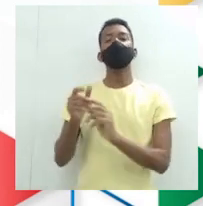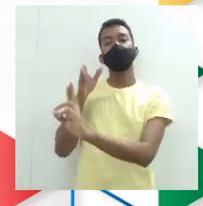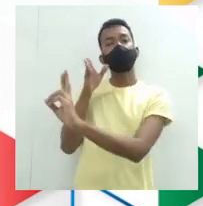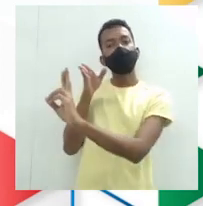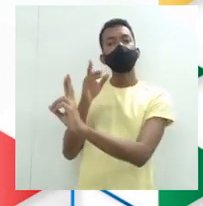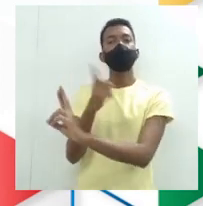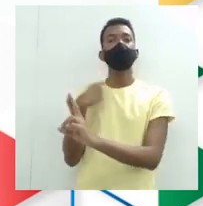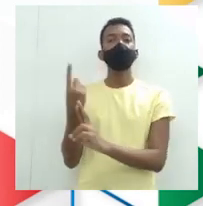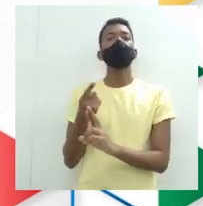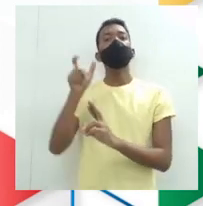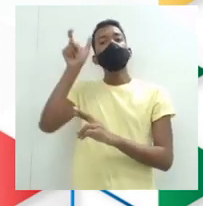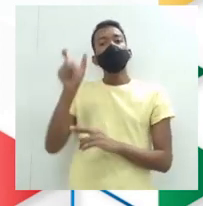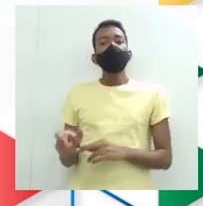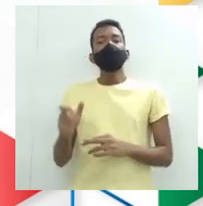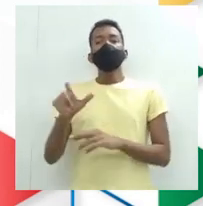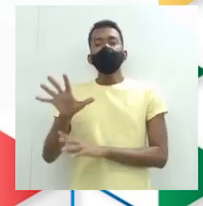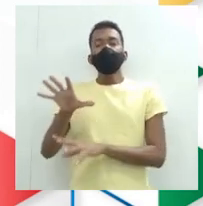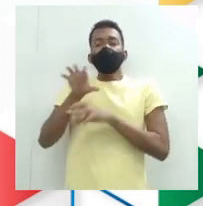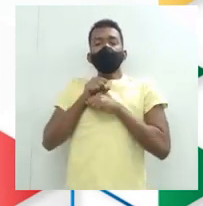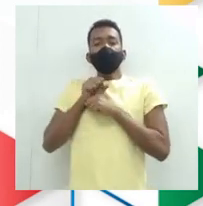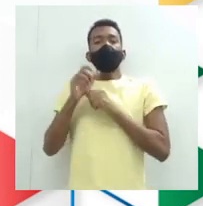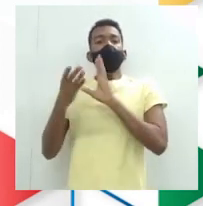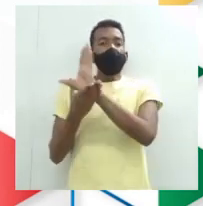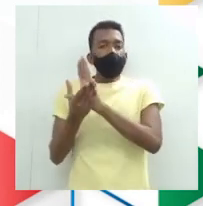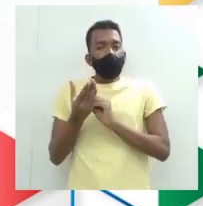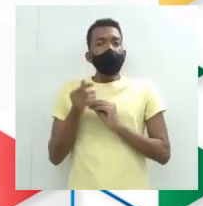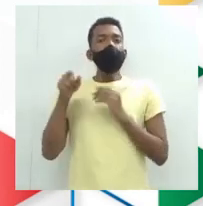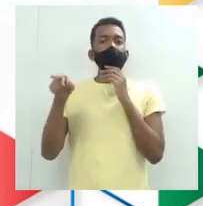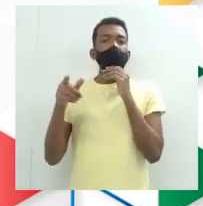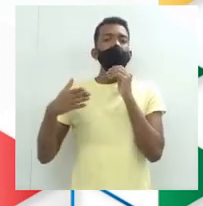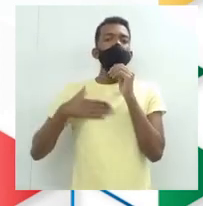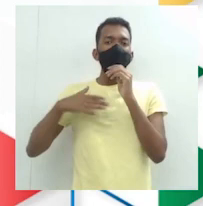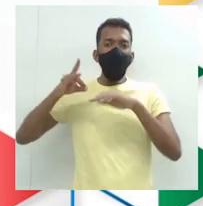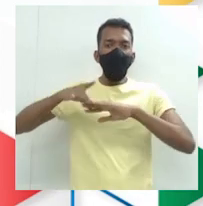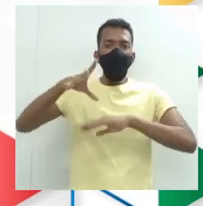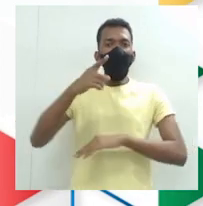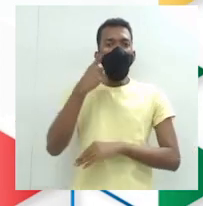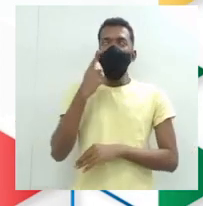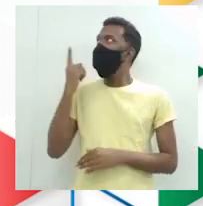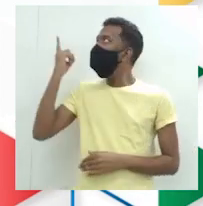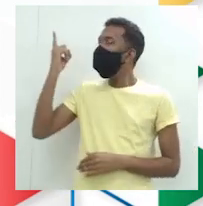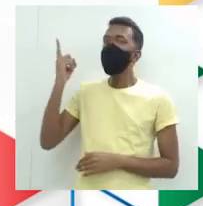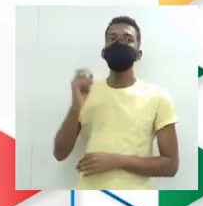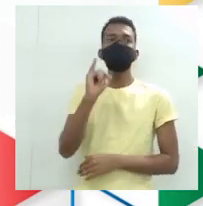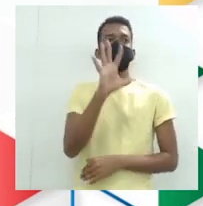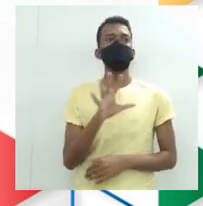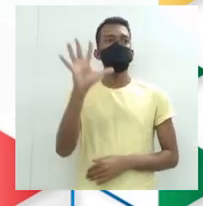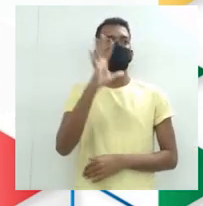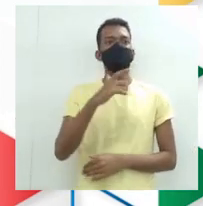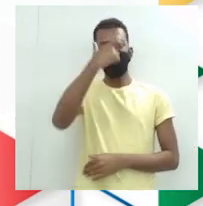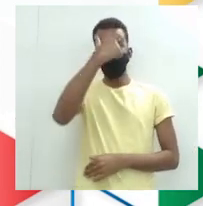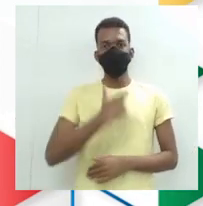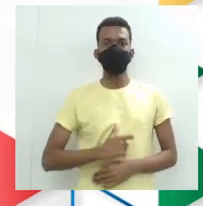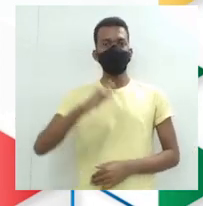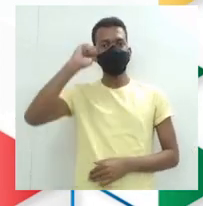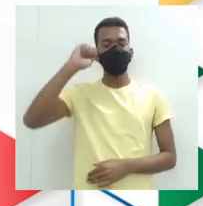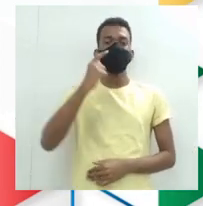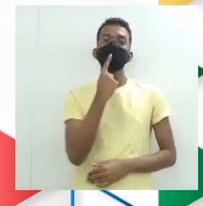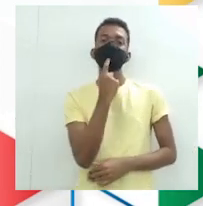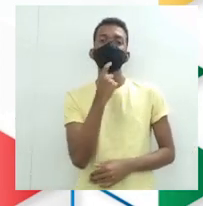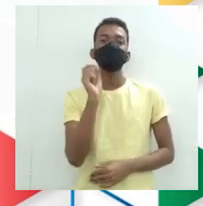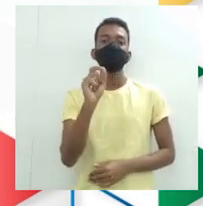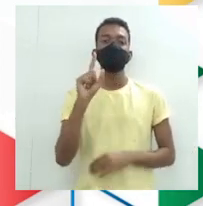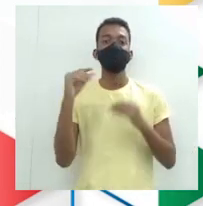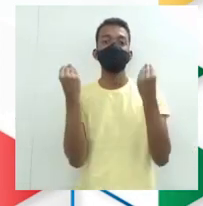gente se inspirar. Minha recomendação, olha essa imagem que ela está com a roupa vermelha, você coloca lá